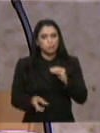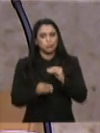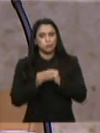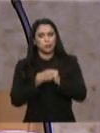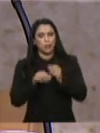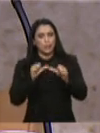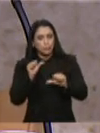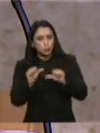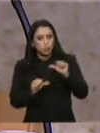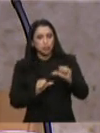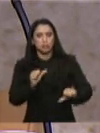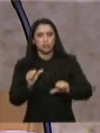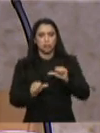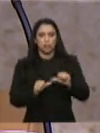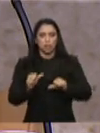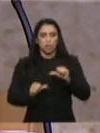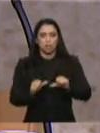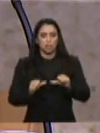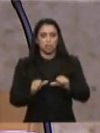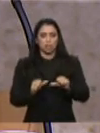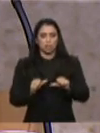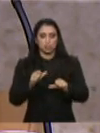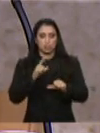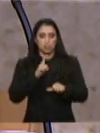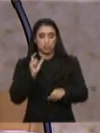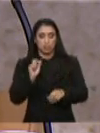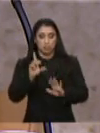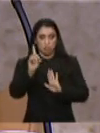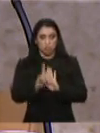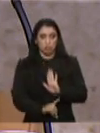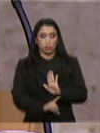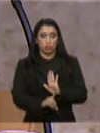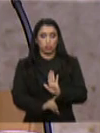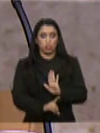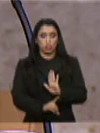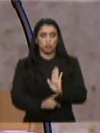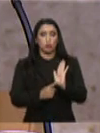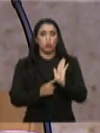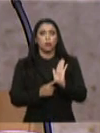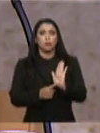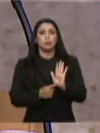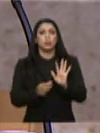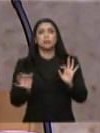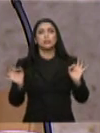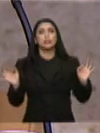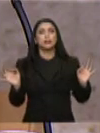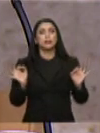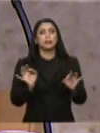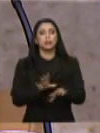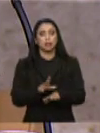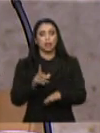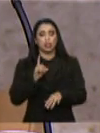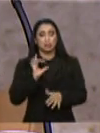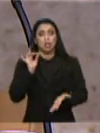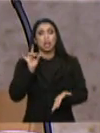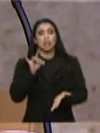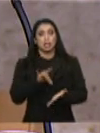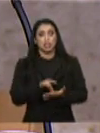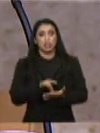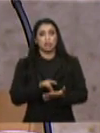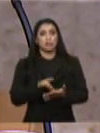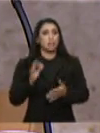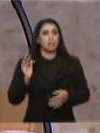alteração das circunstâncias de fato e ou de direito fazem cessar a eficácia